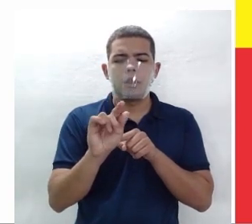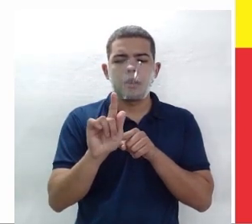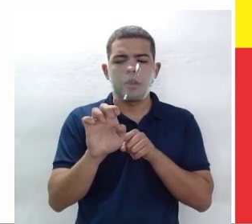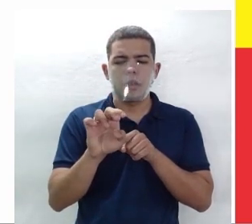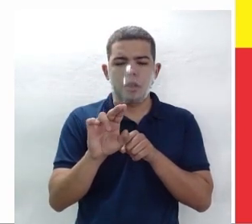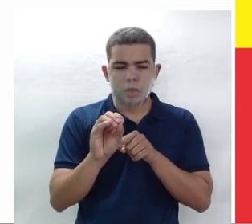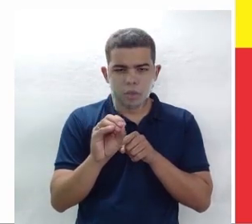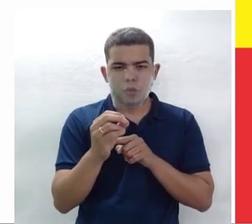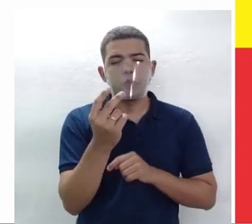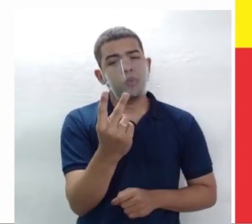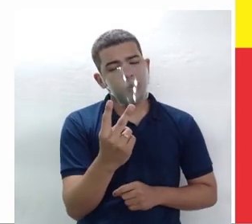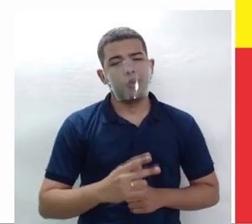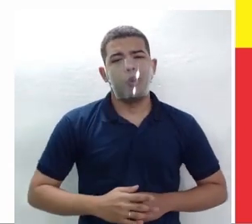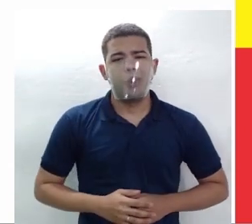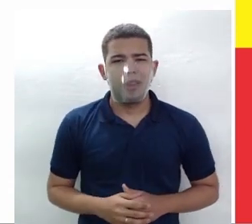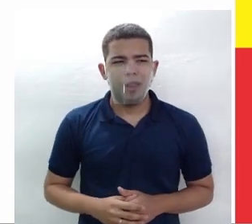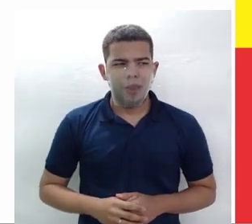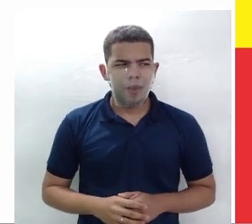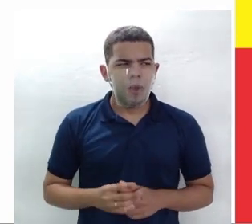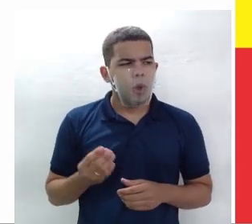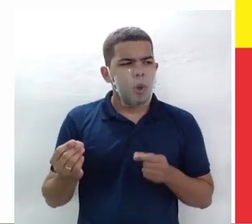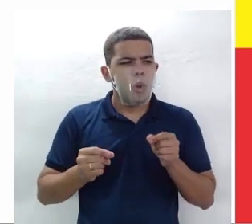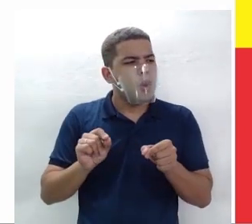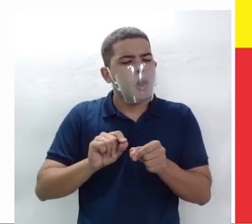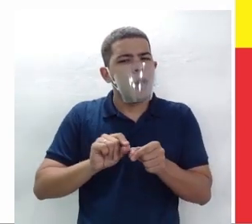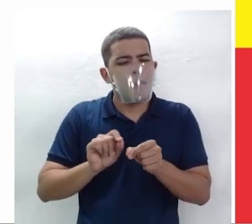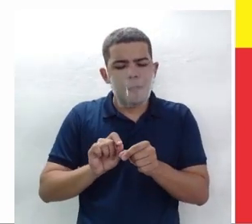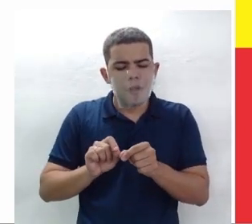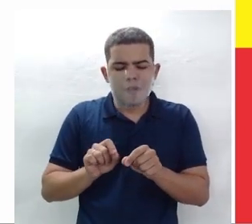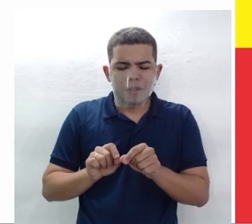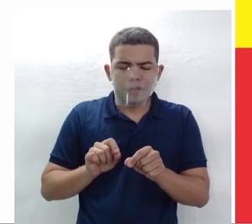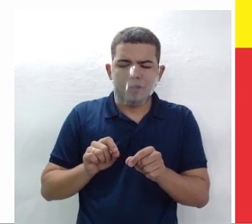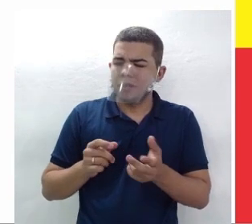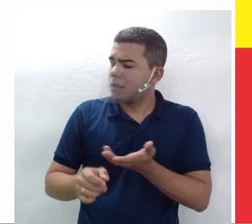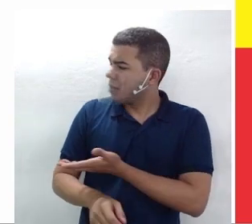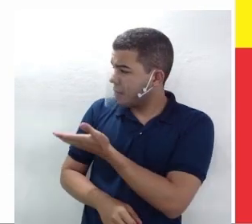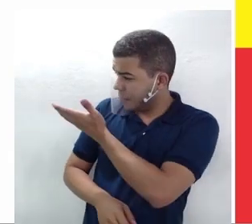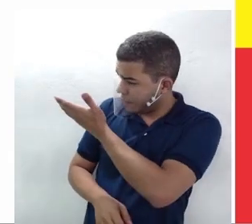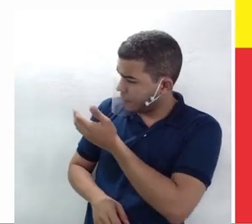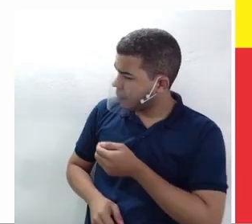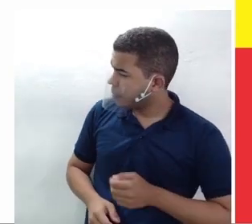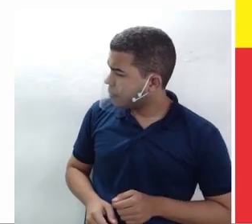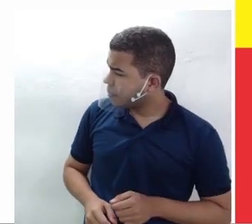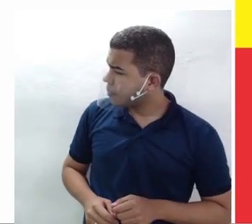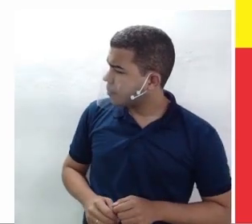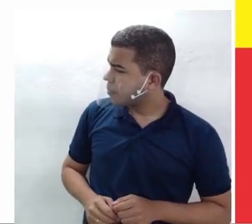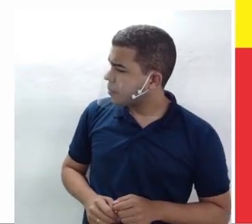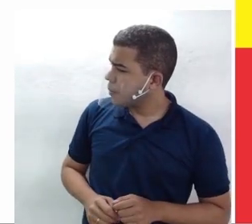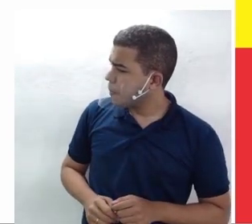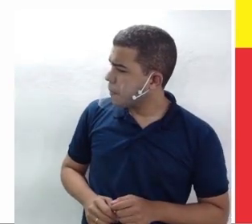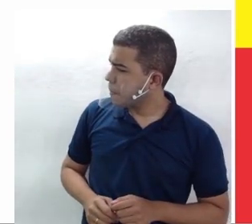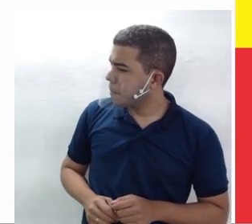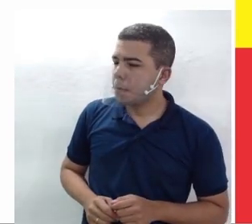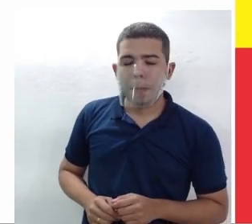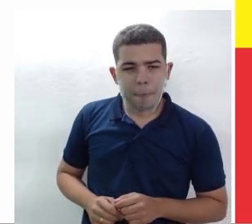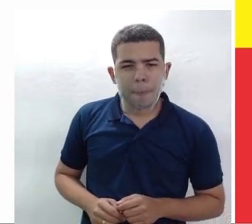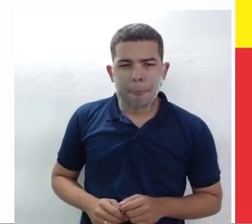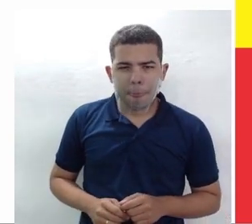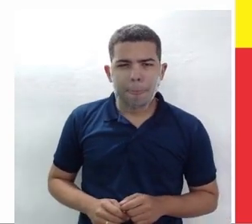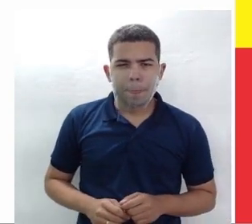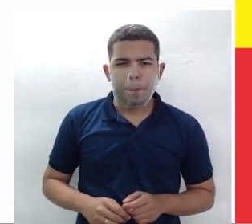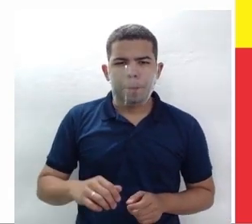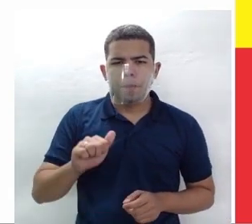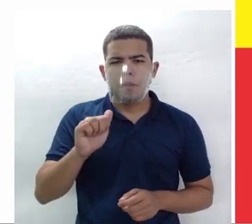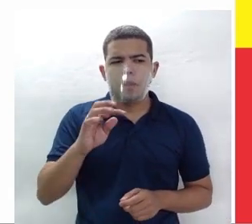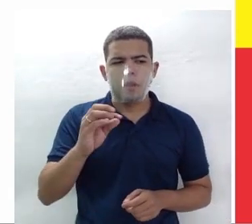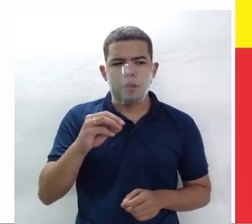formar essa molécula? Veja só aí a questão do átomo que está na telinha. O átomo é a menor